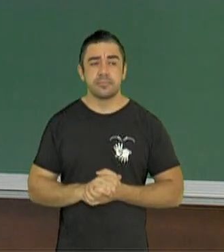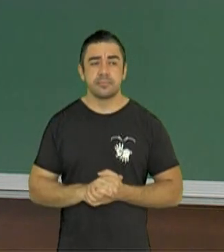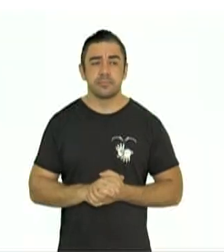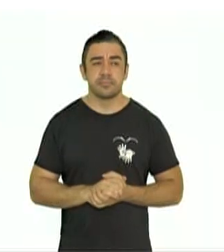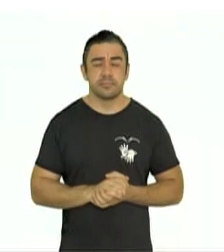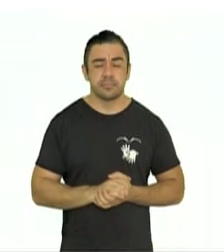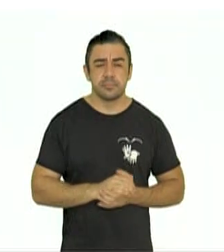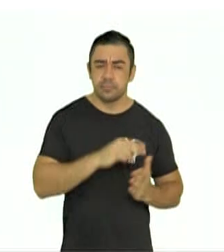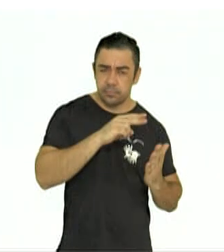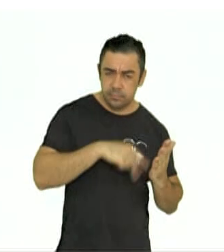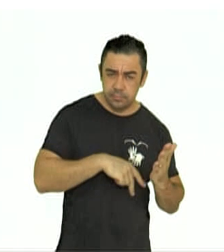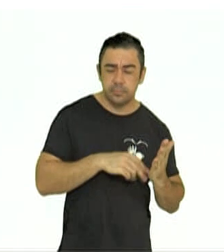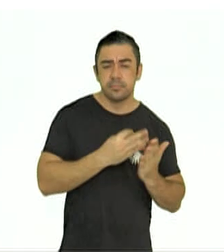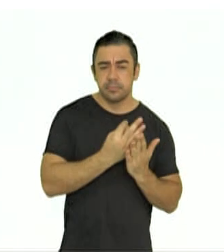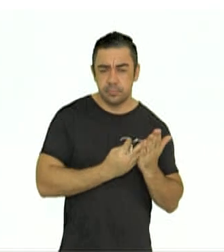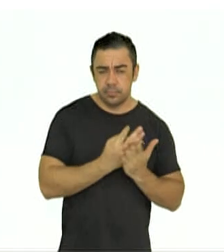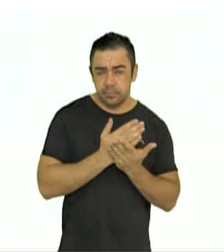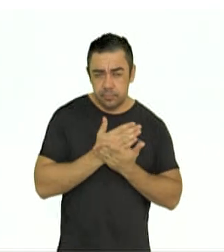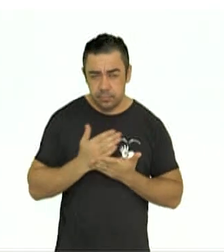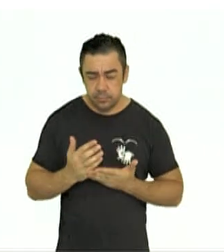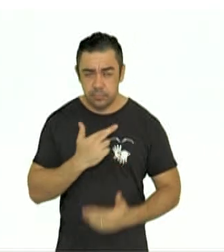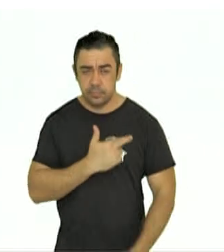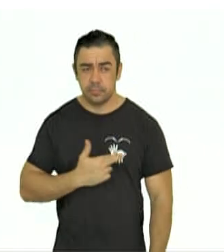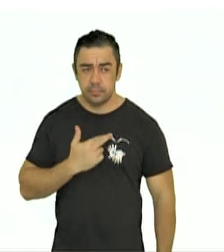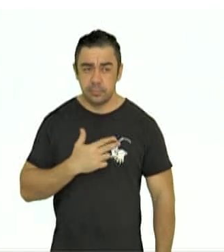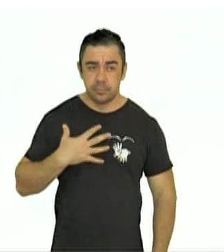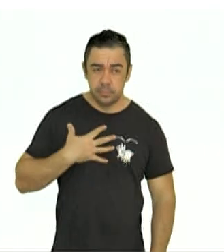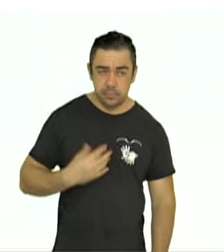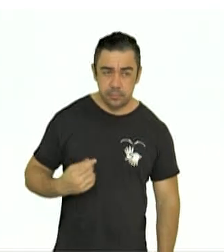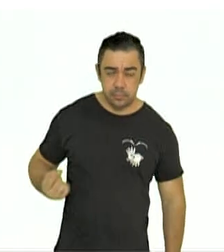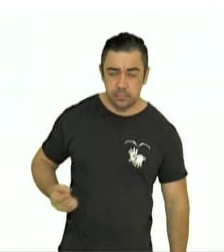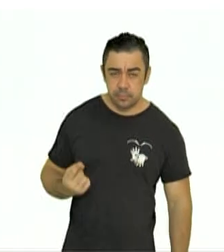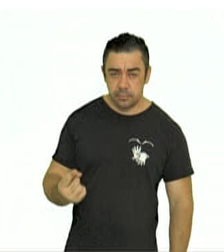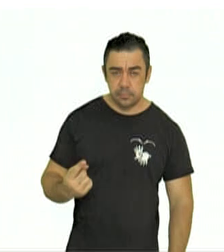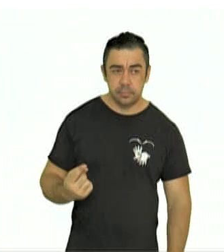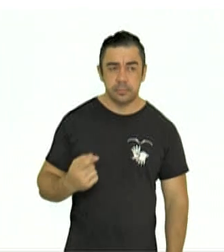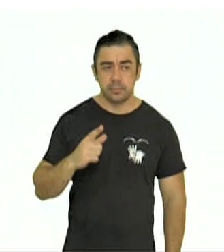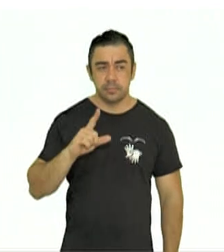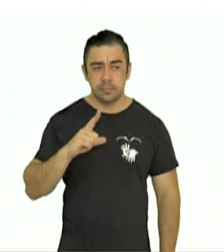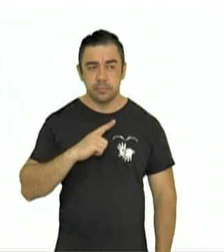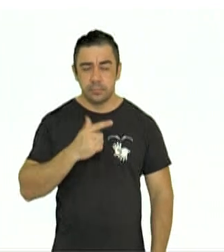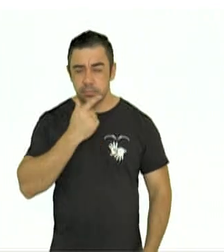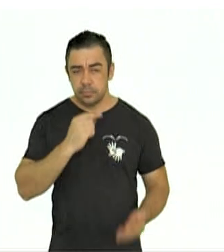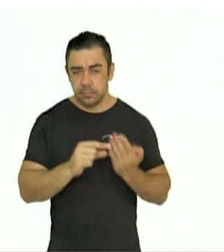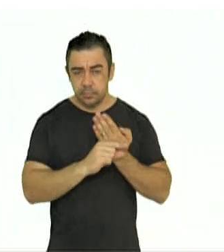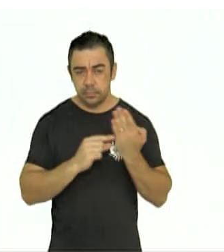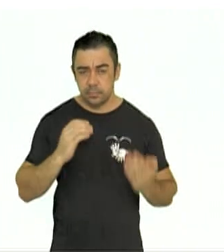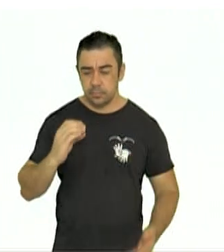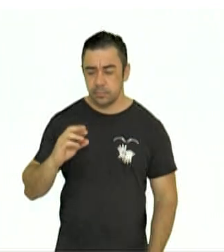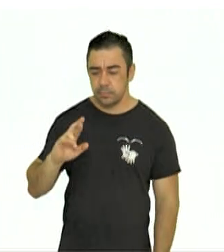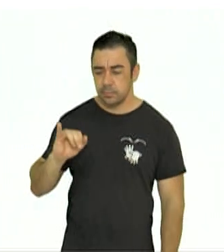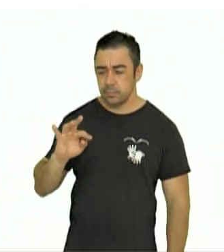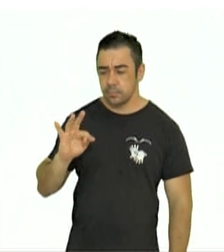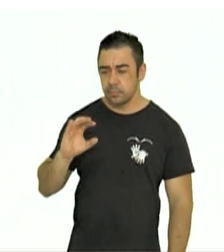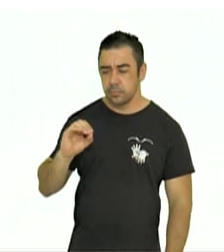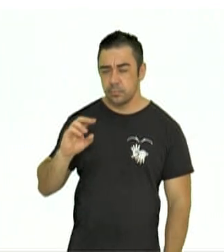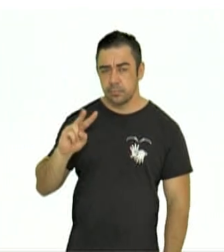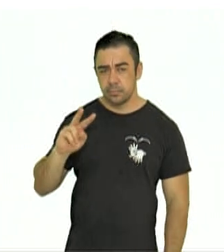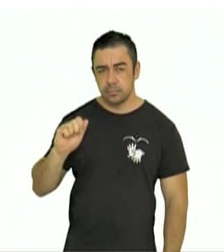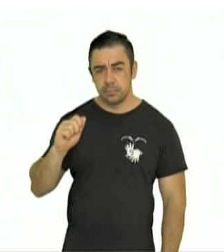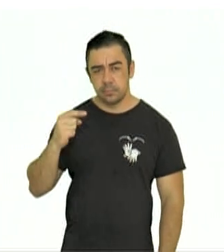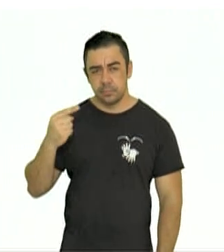comigo. Releia o trecho inicial do romance O Filho Eterno, de Cristóvão Teza. Alguém provisório,